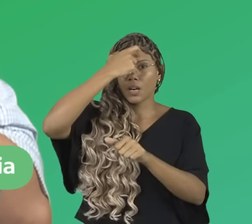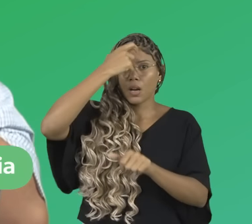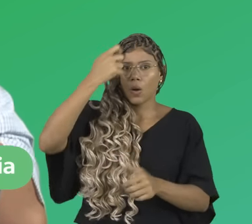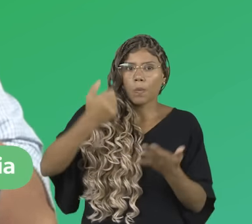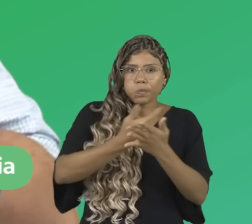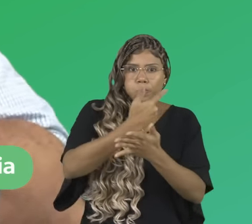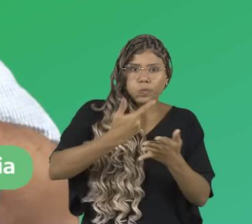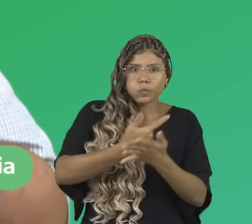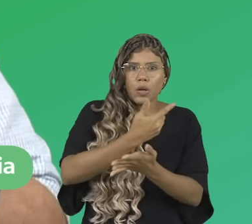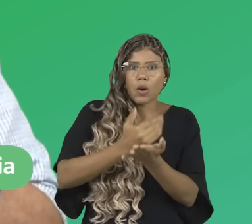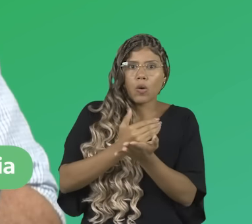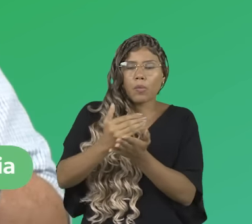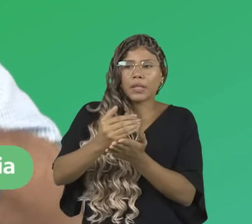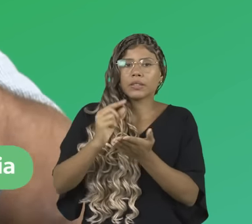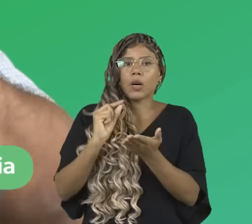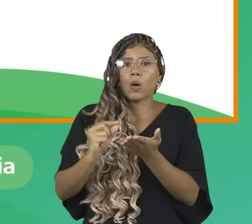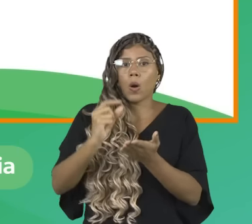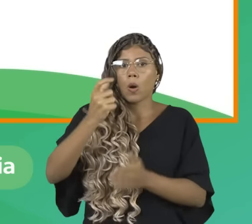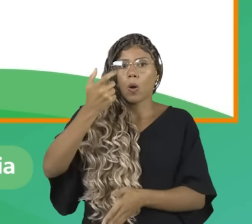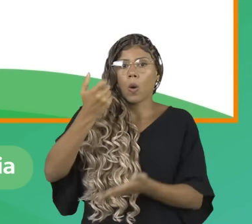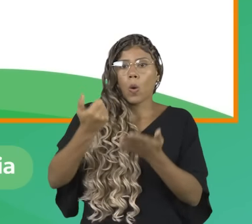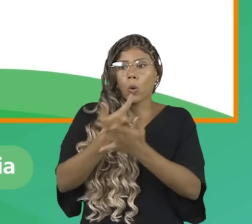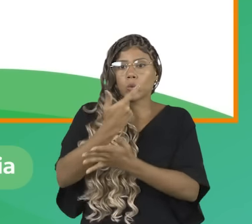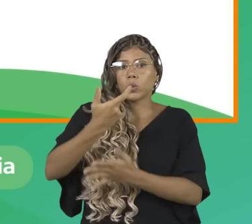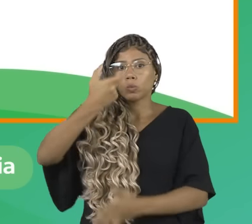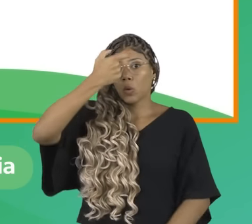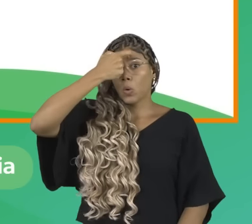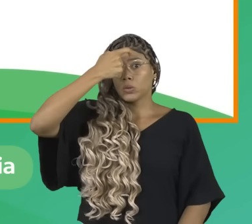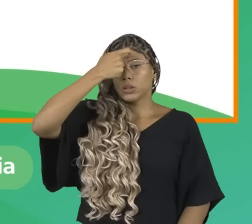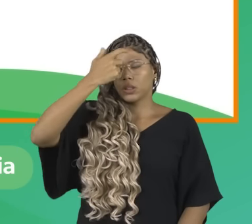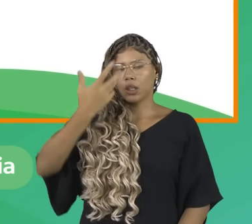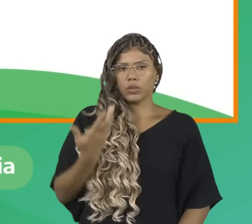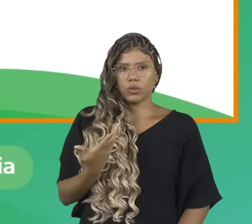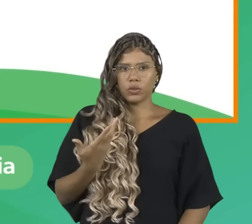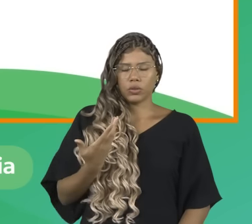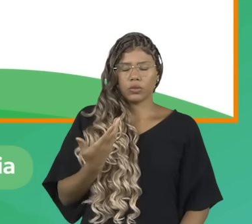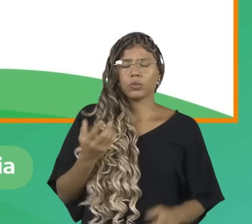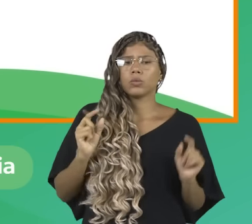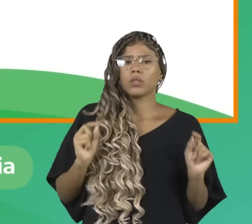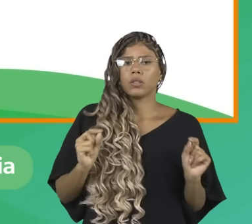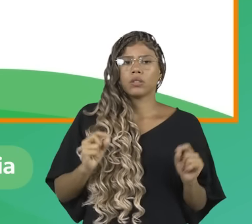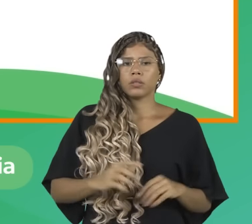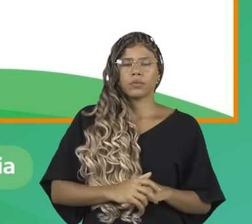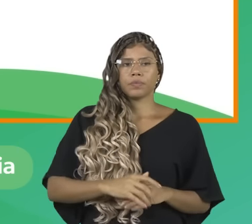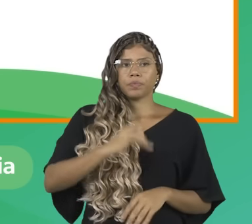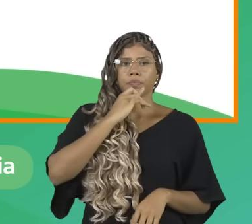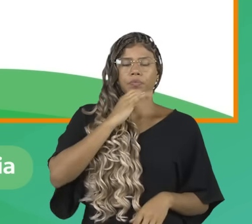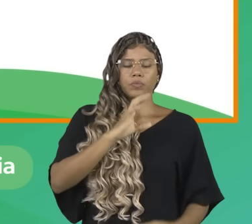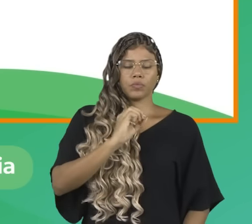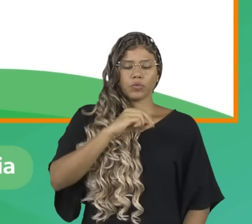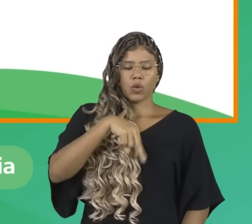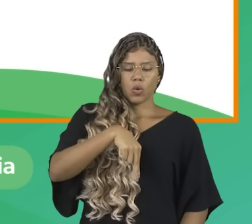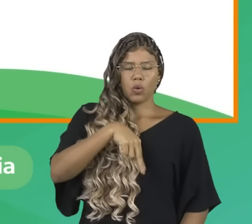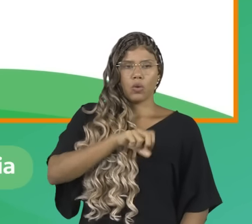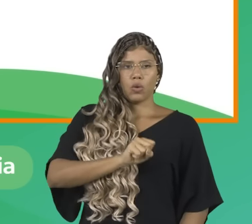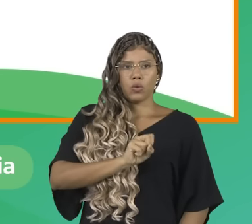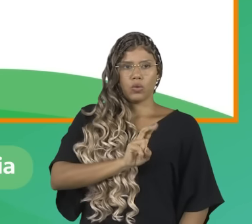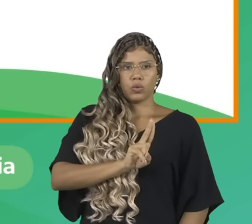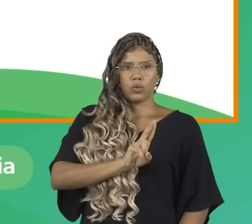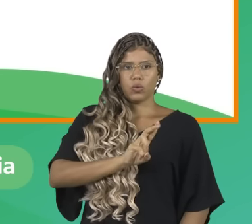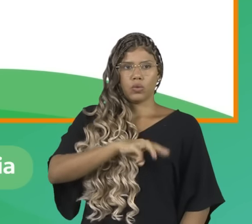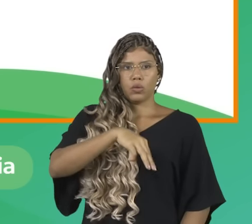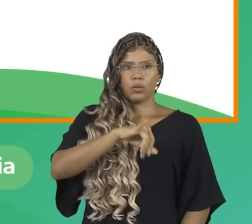consumo sustentável. Como assim, professor? Enquanto a ideia do consumismo é consumir não baseado no que